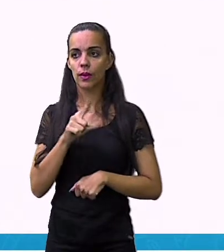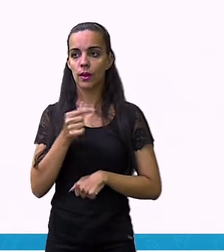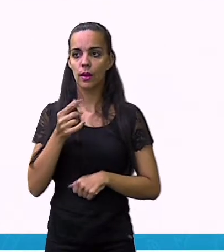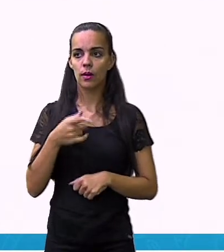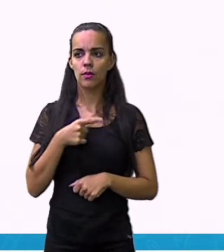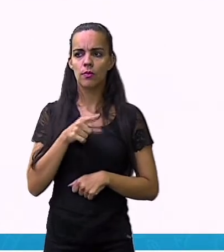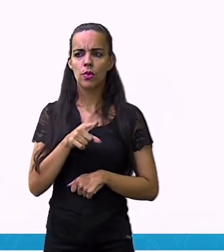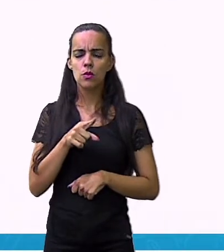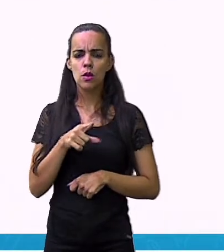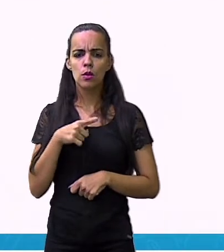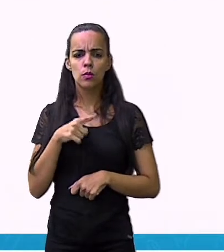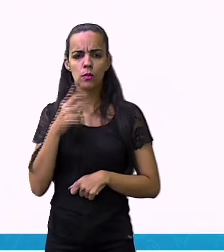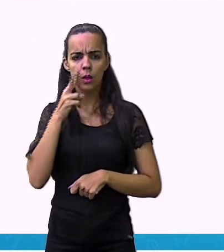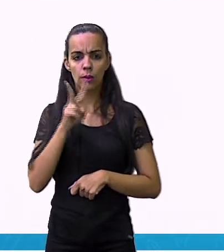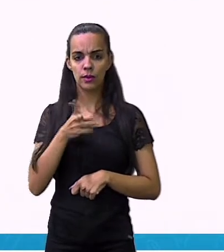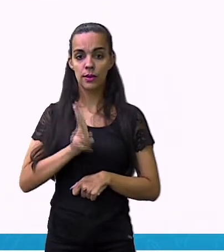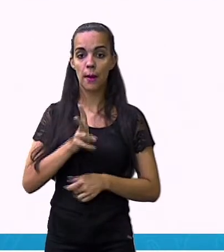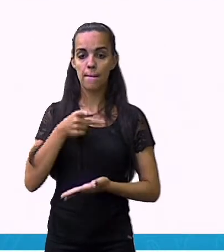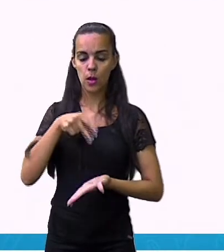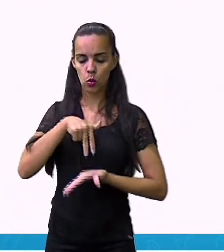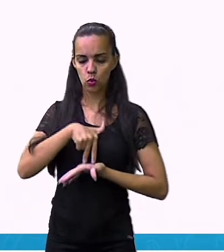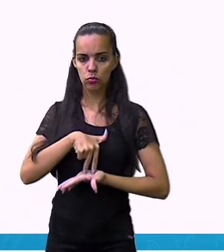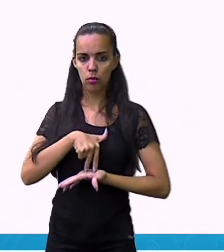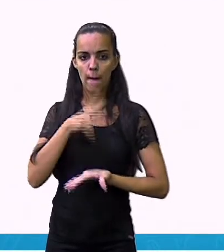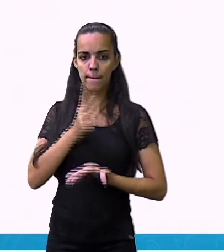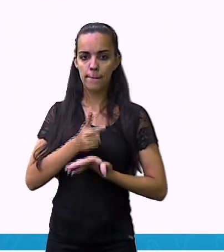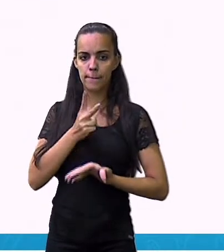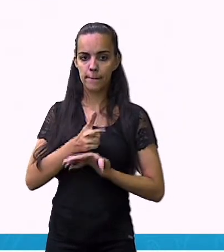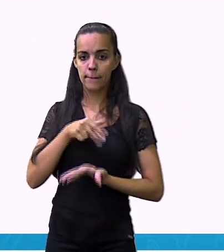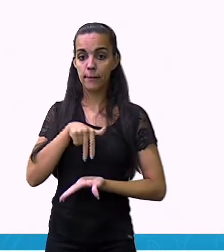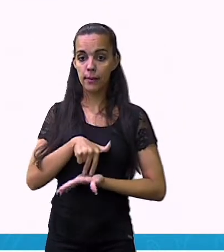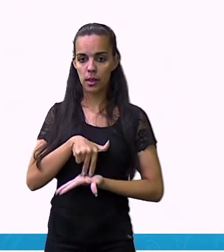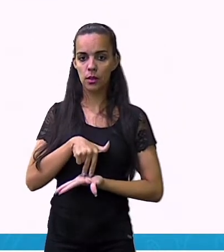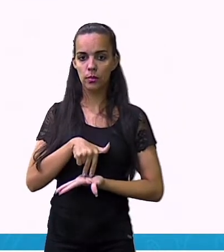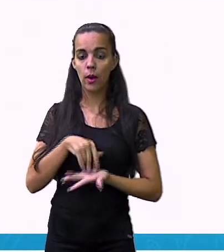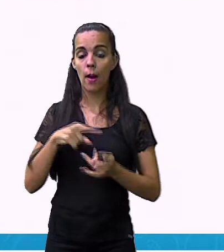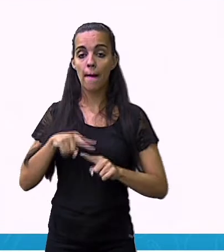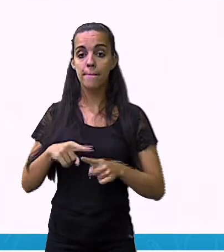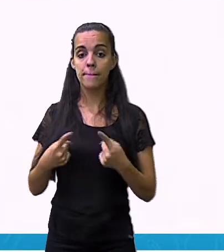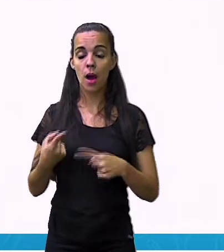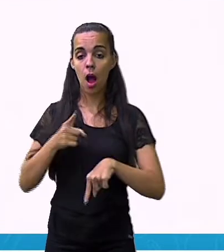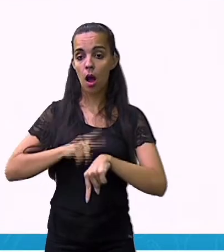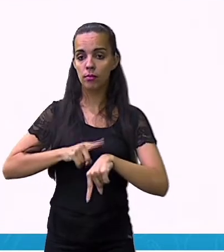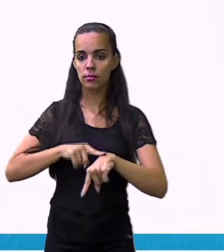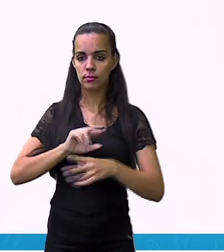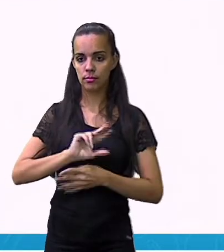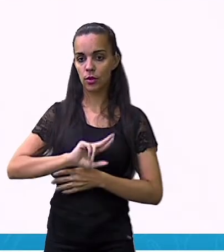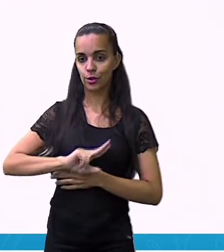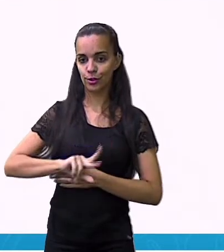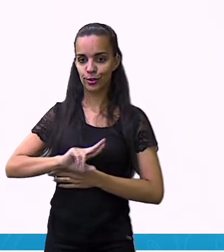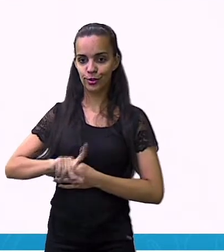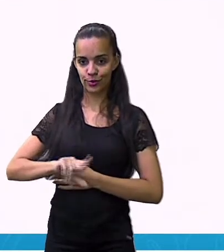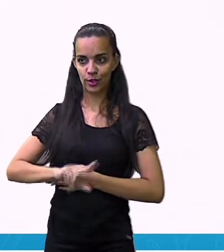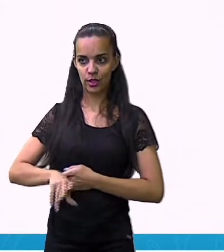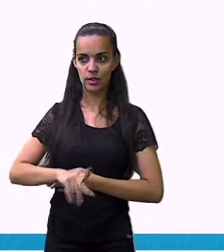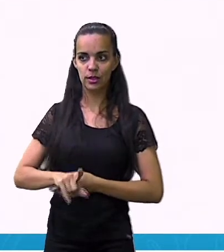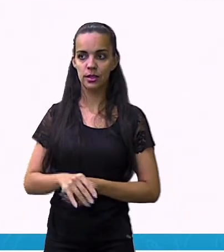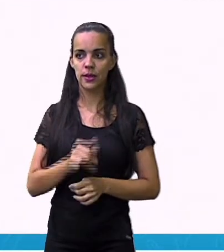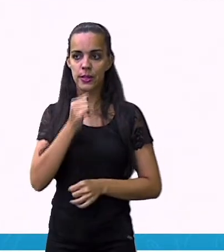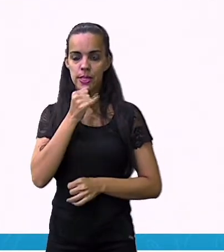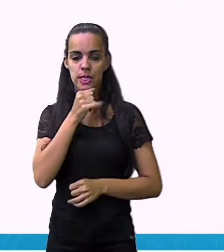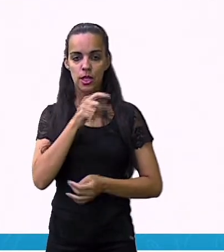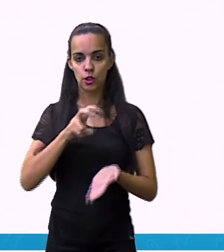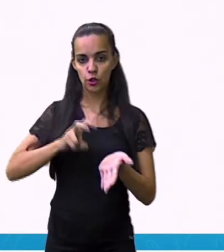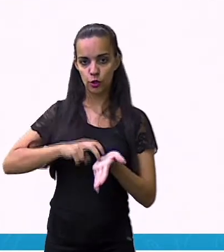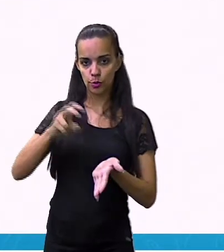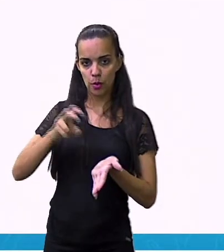ó, na mesma posição, às 9 horas da manhã, ao meio-dia e